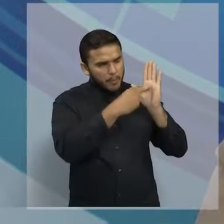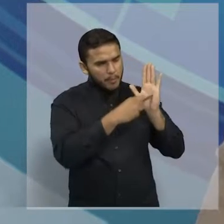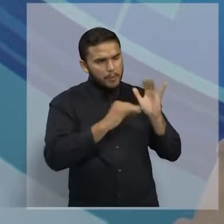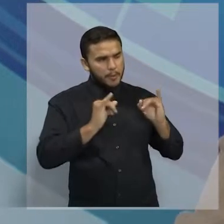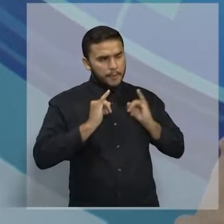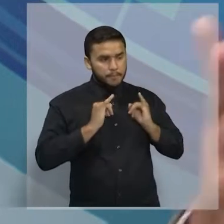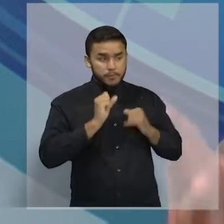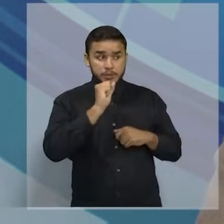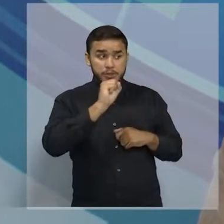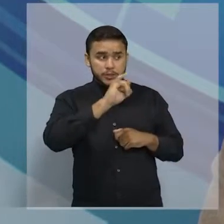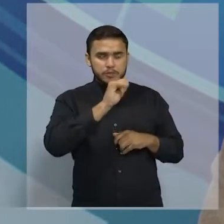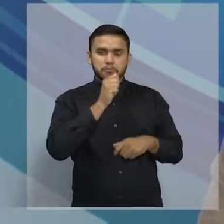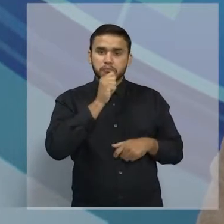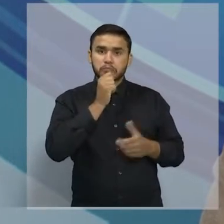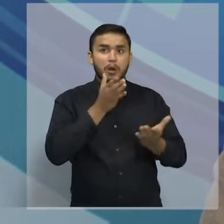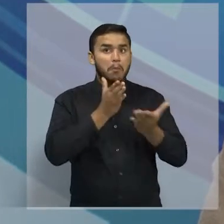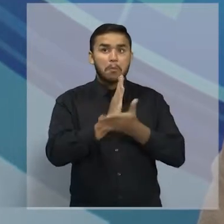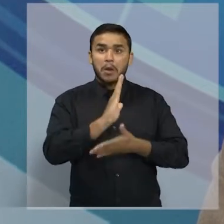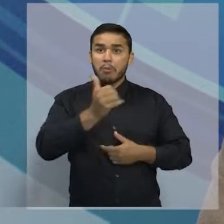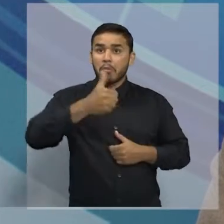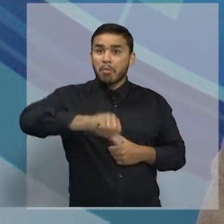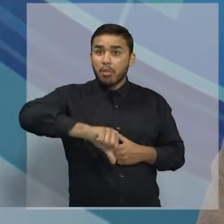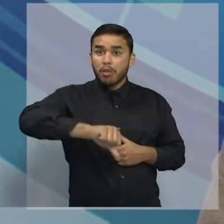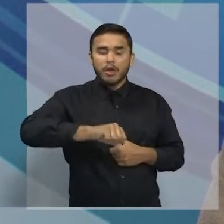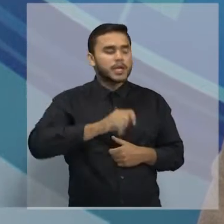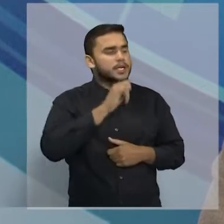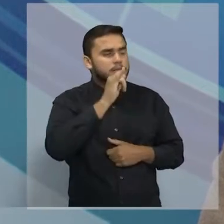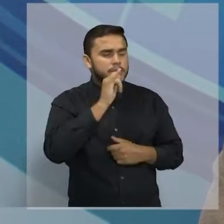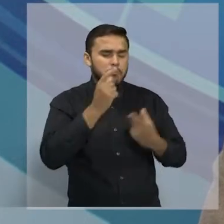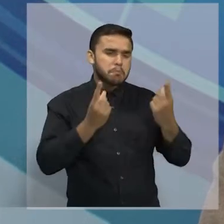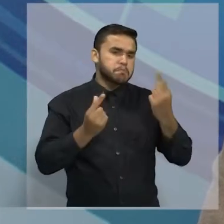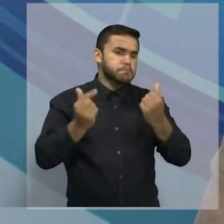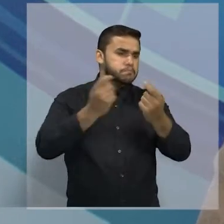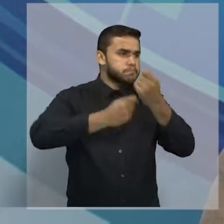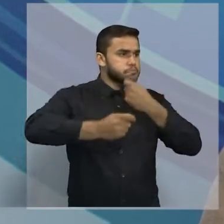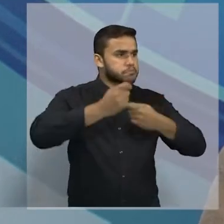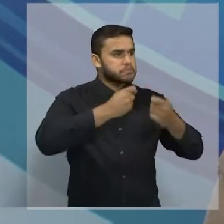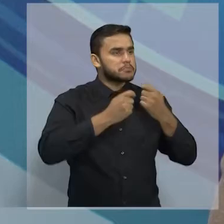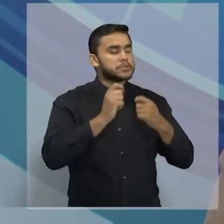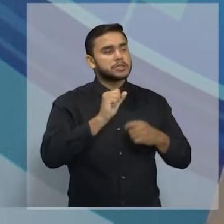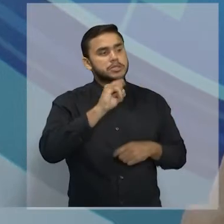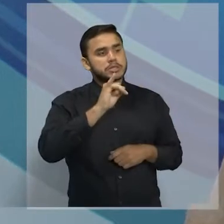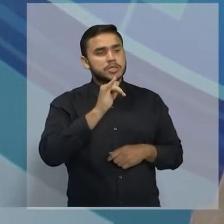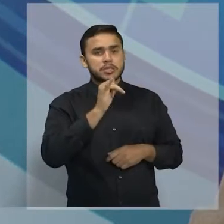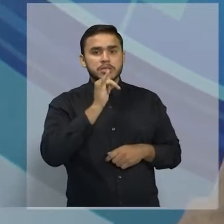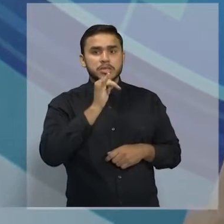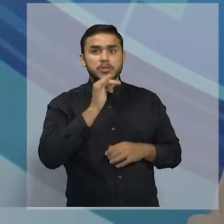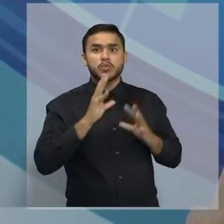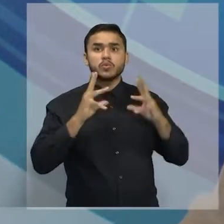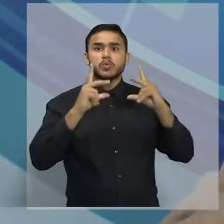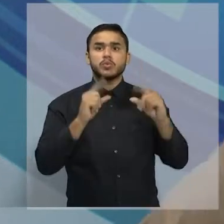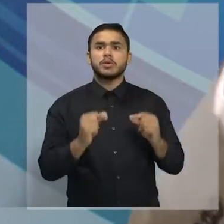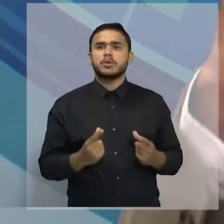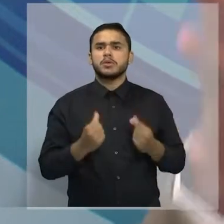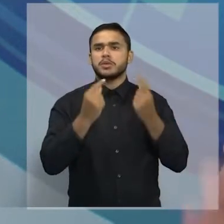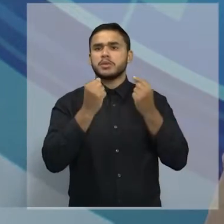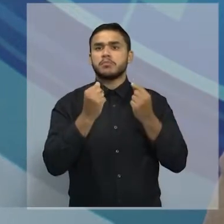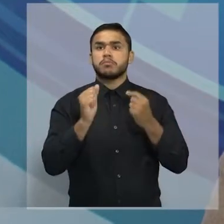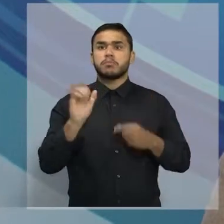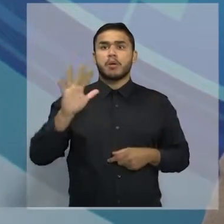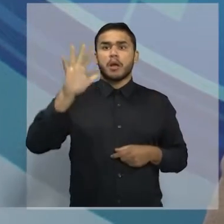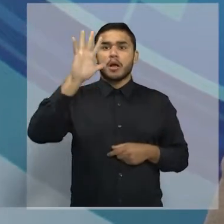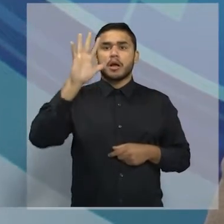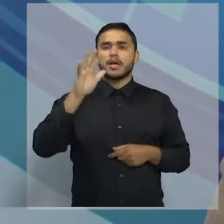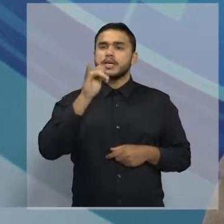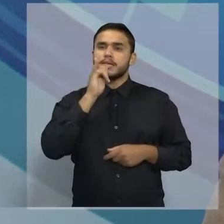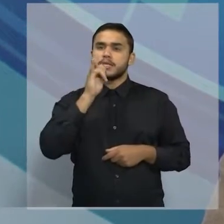não passar e o mercado resolver dar um ataque especulativo no câmbio, aí o câmbio sai de R$ para R$ 5,00,